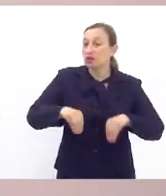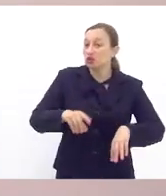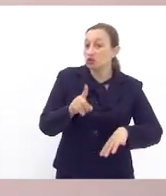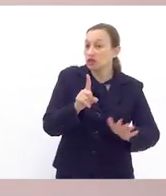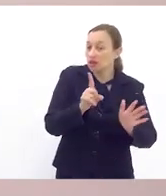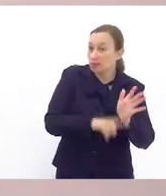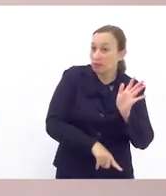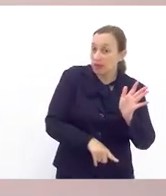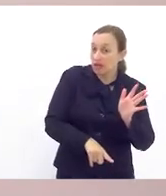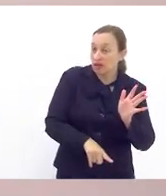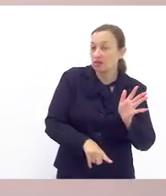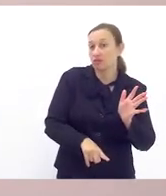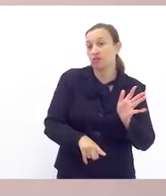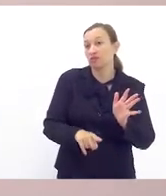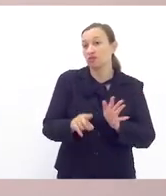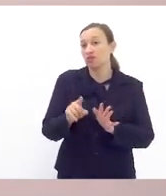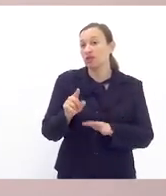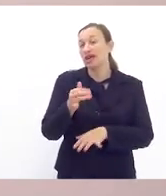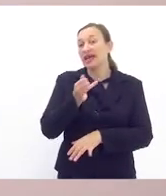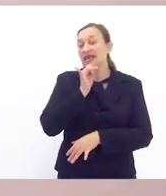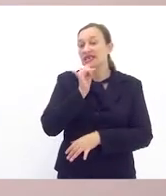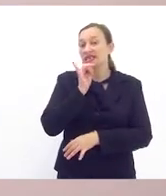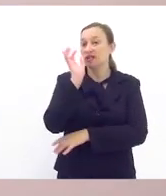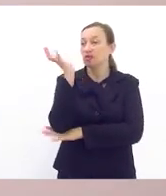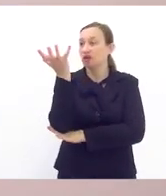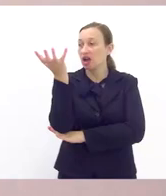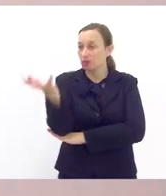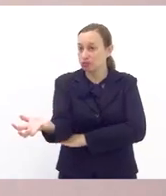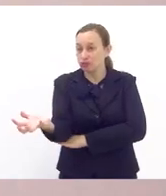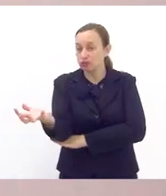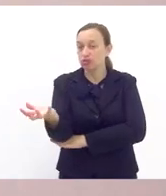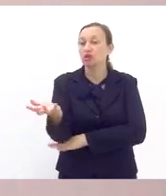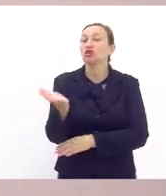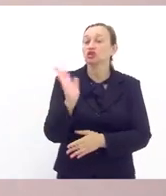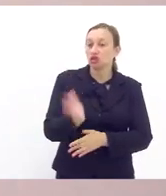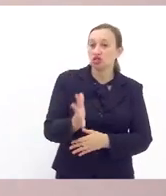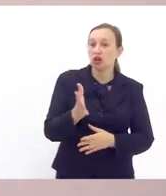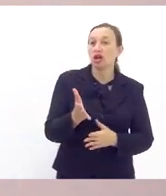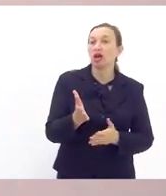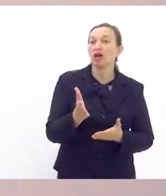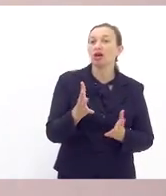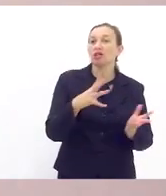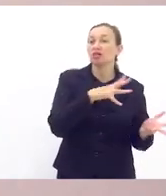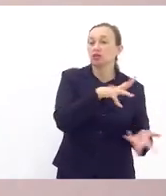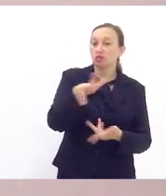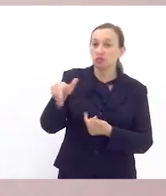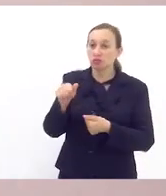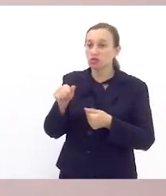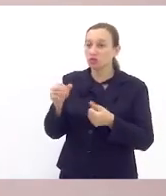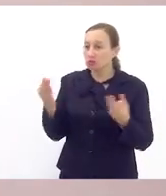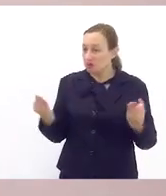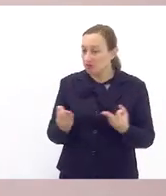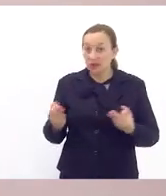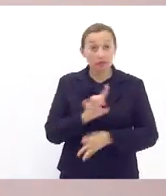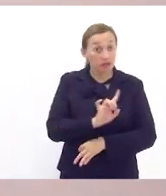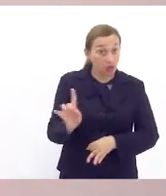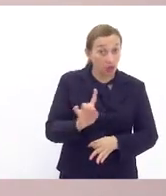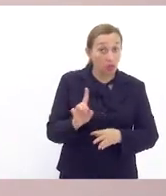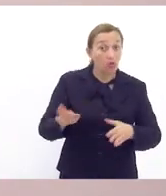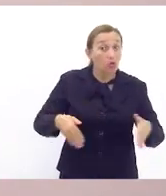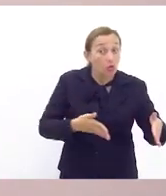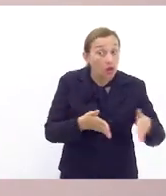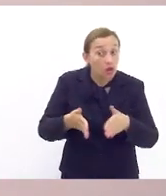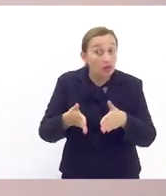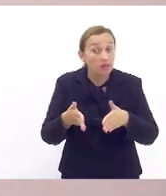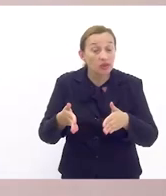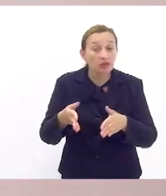de Galhos de árvore é já estamos no mundo estamos no mundo da perfeição não né o caminho é